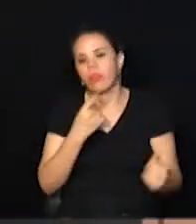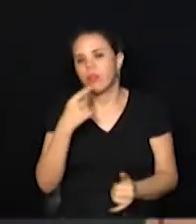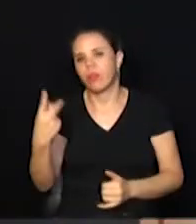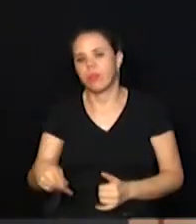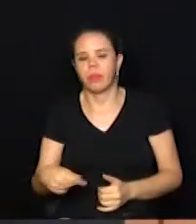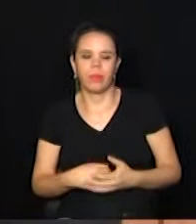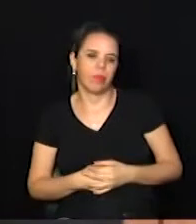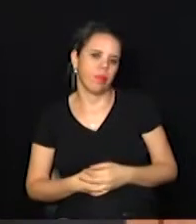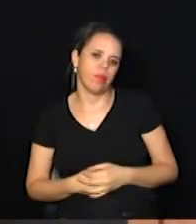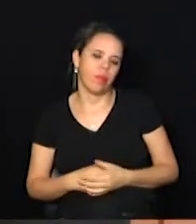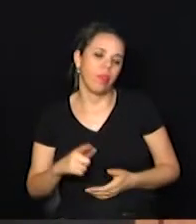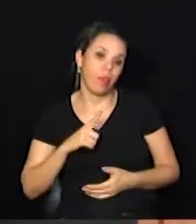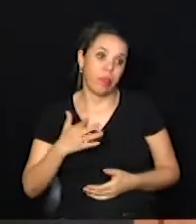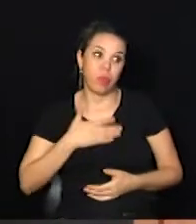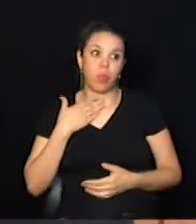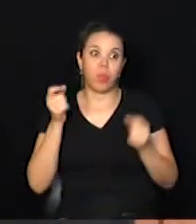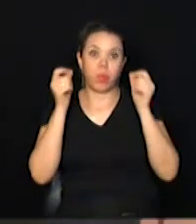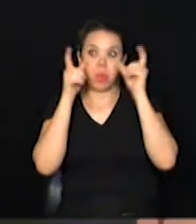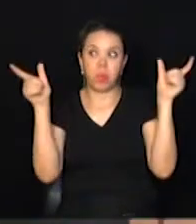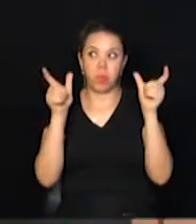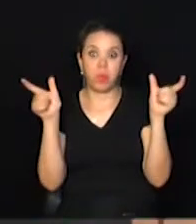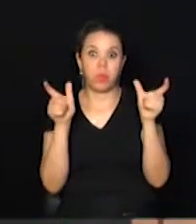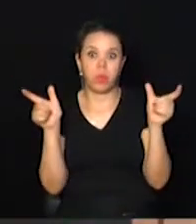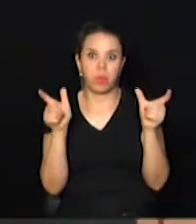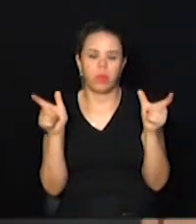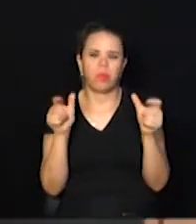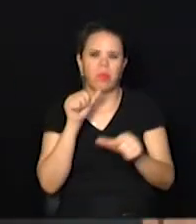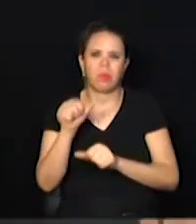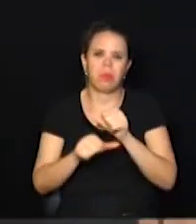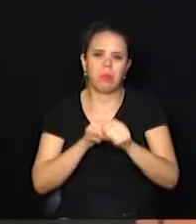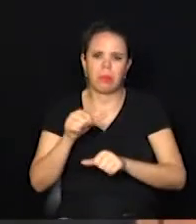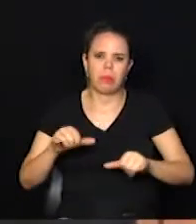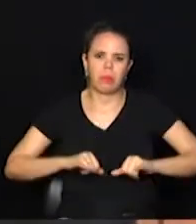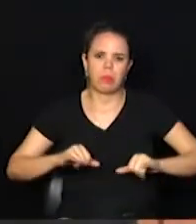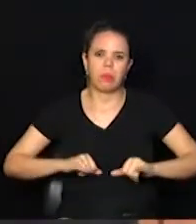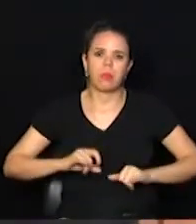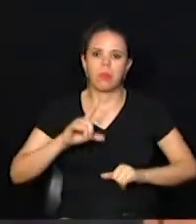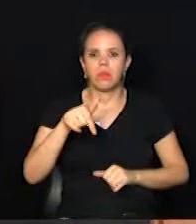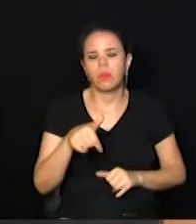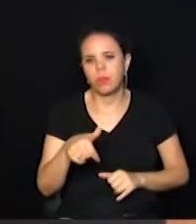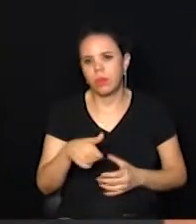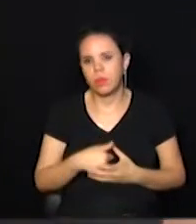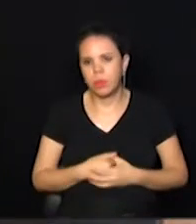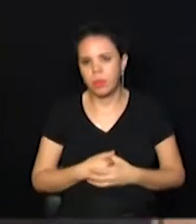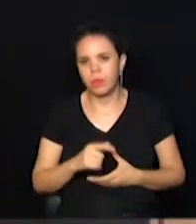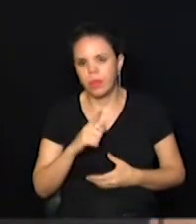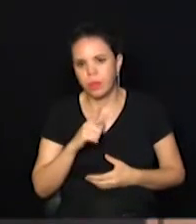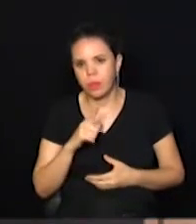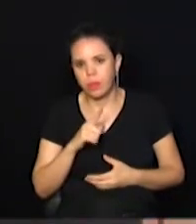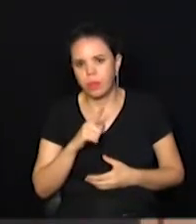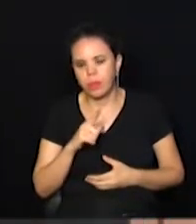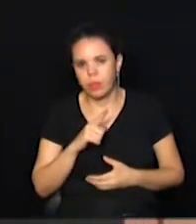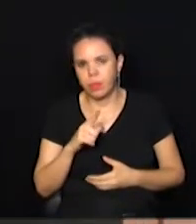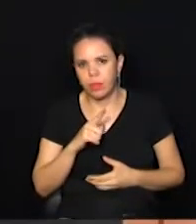teve essa surpresa, esse choque em formato de dor, mas logo em seguida, né, a gente teve